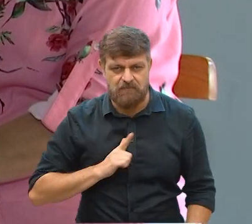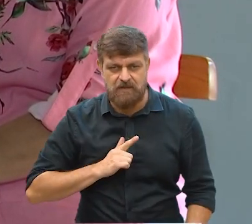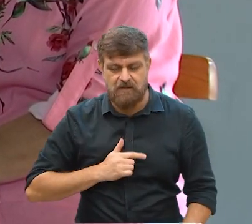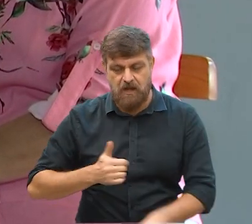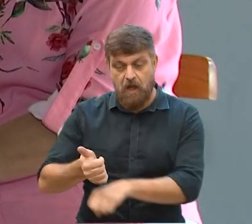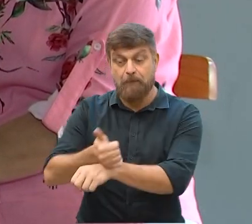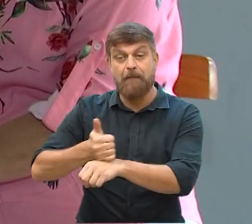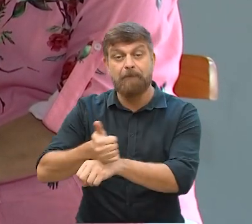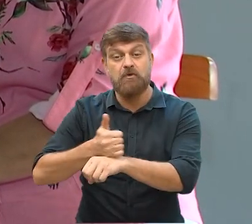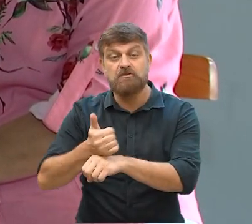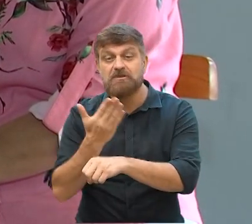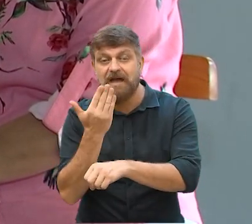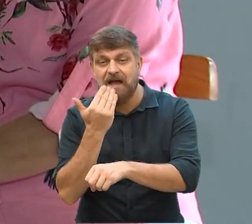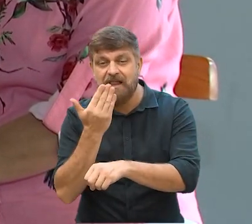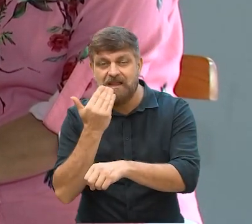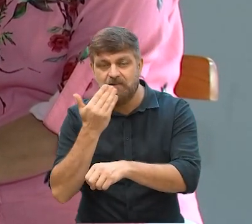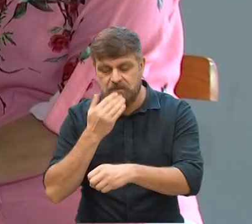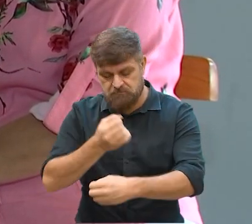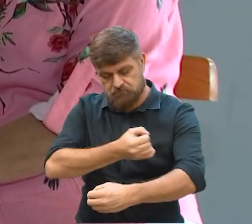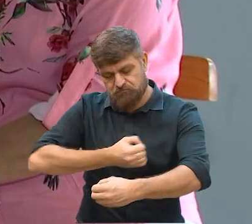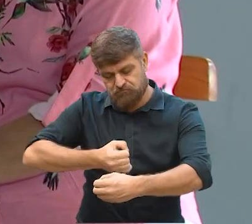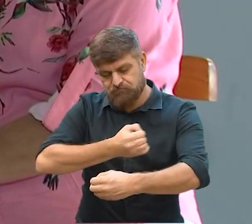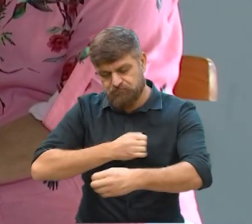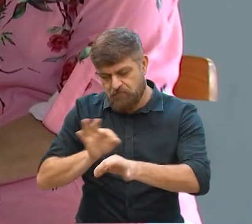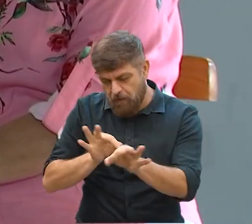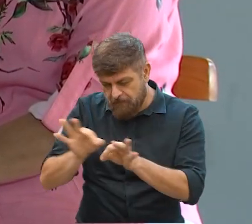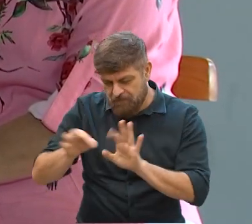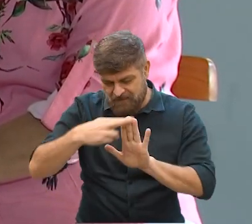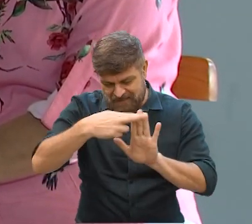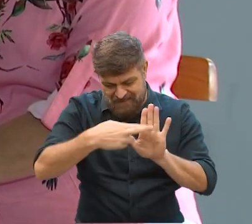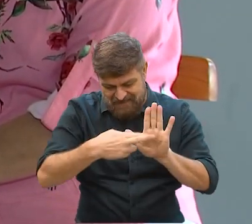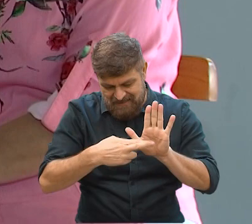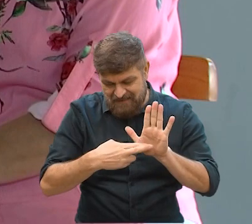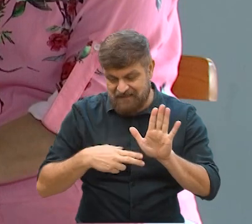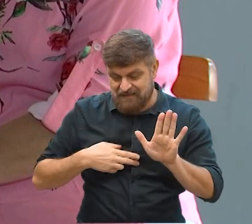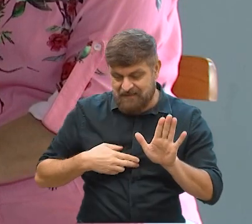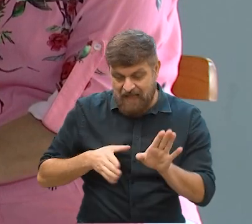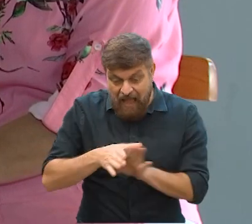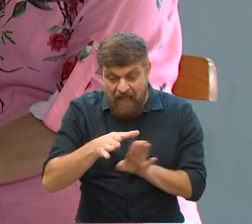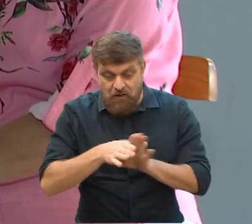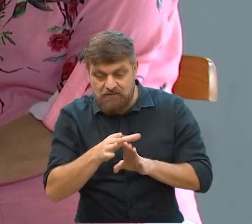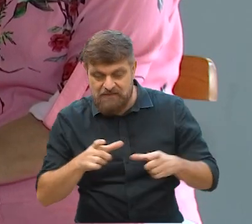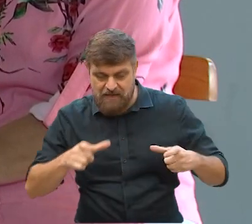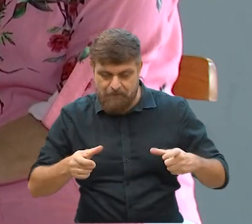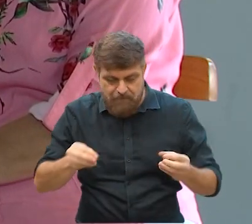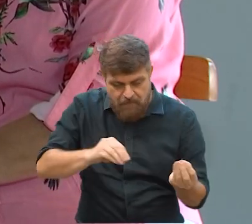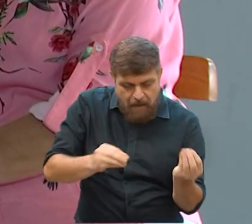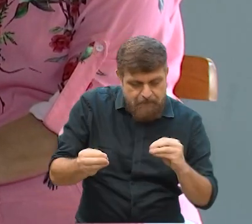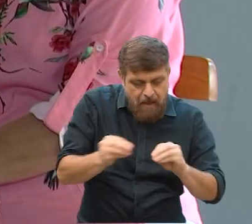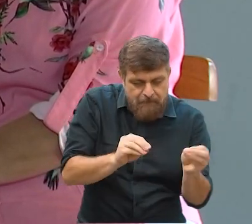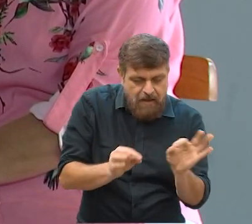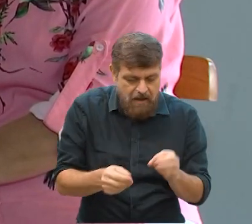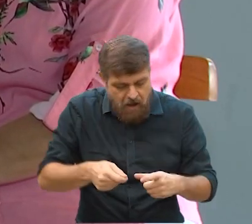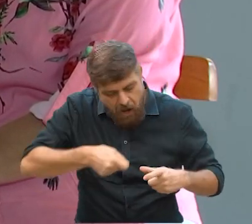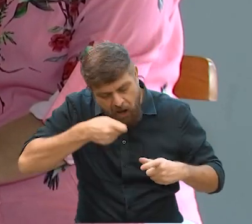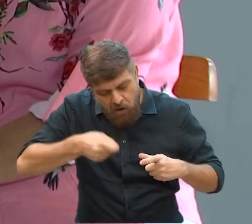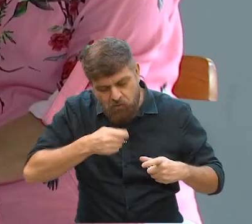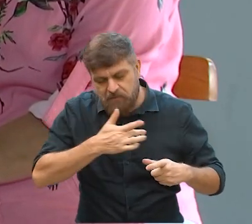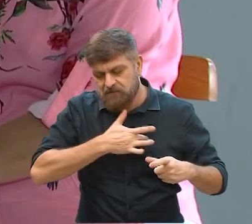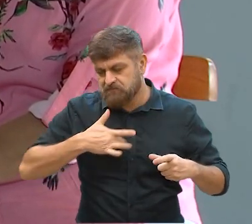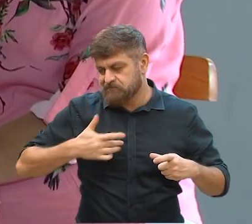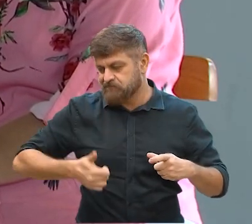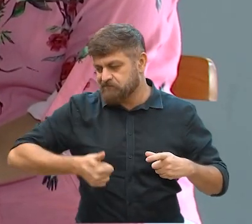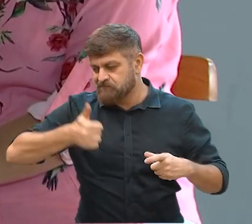uma nutricionista é a profissional ideal para fazer uma recomendação de dieta saudável para manutenção do dia a dia, né?